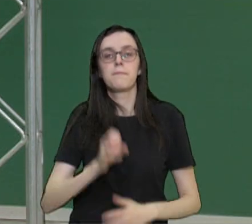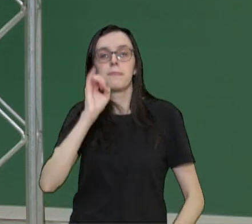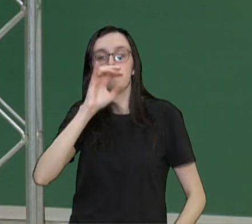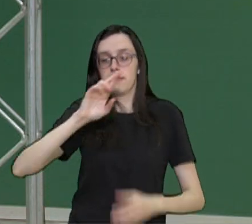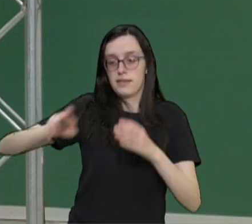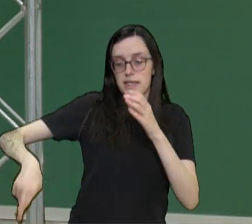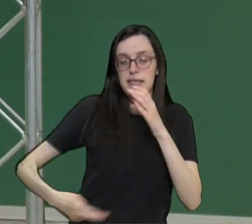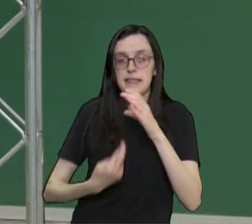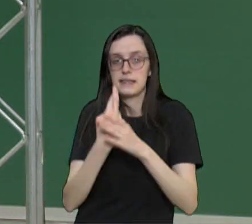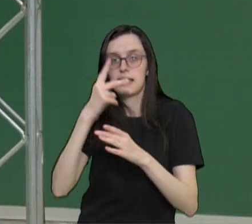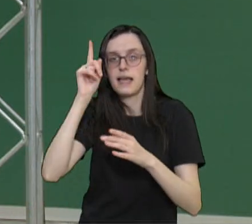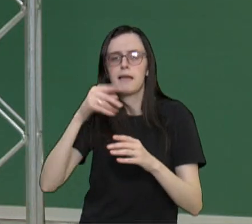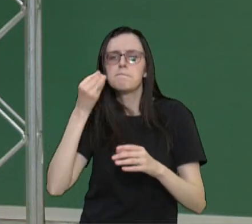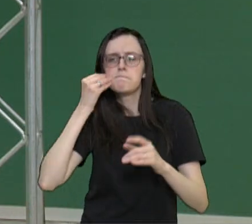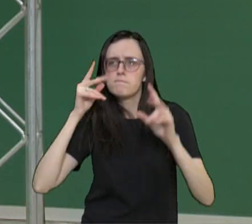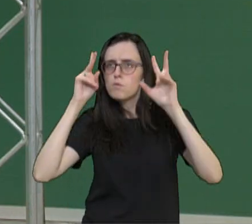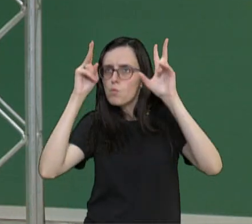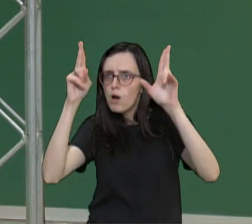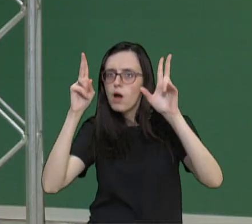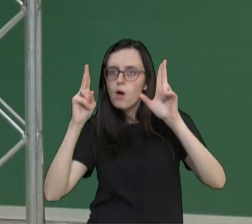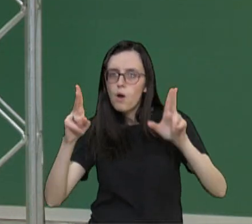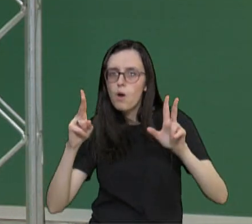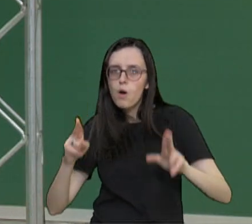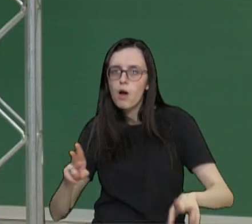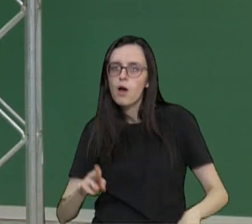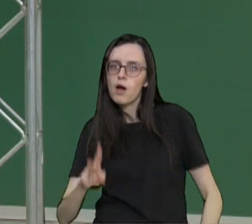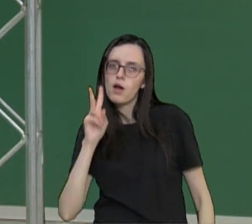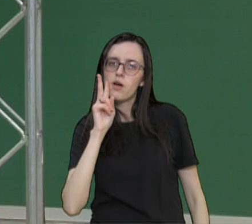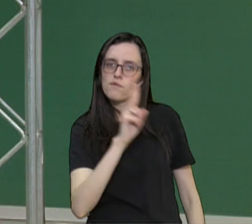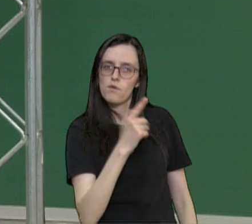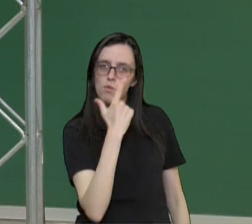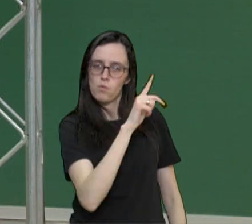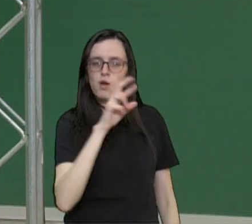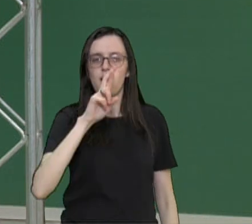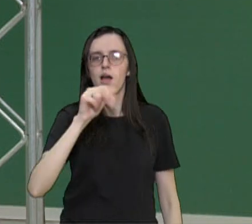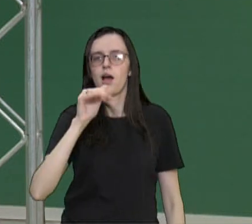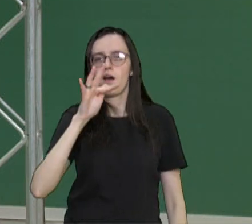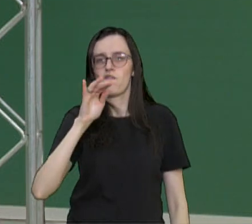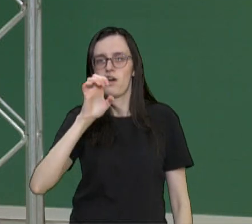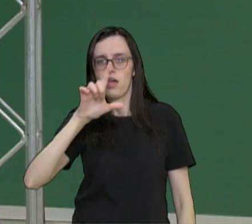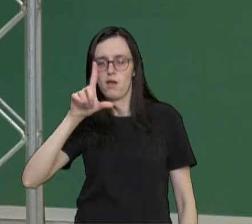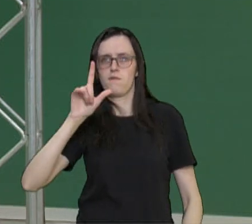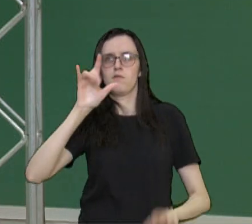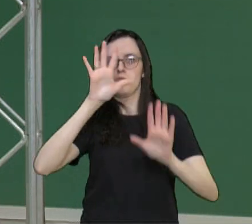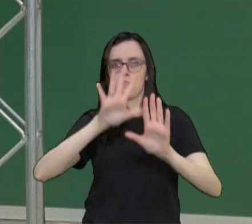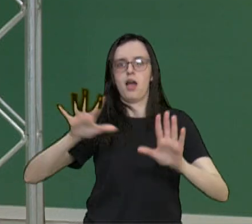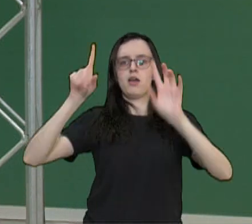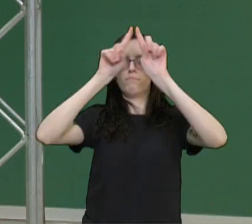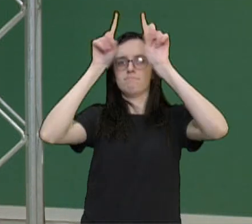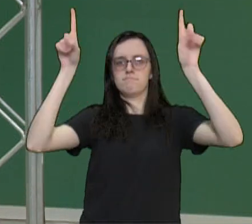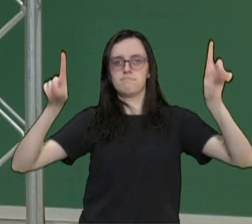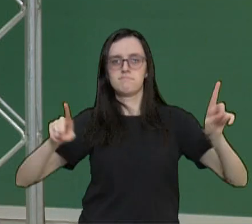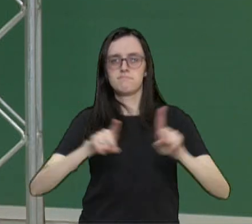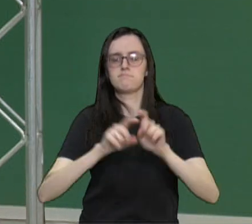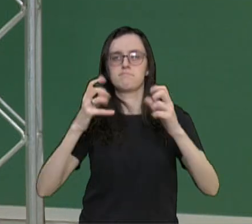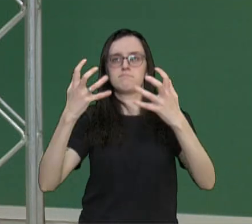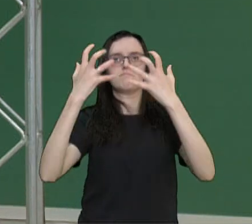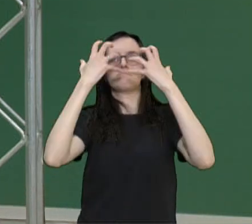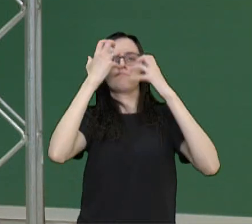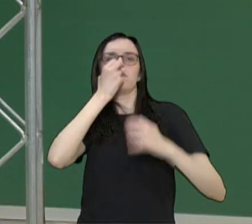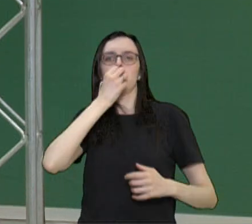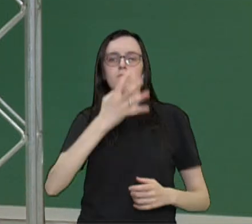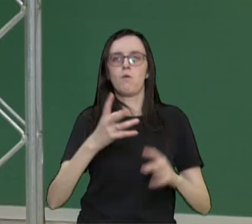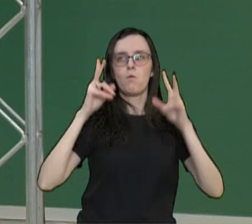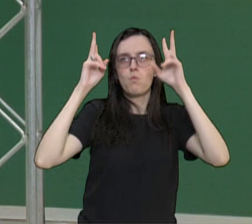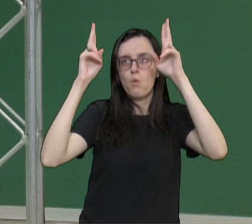ele procurava uma harmonia, que a gente viu na obra do Rafael lá, uma harmonia na iluminação, né, a